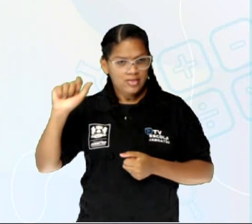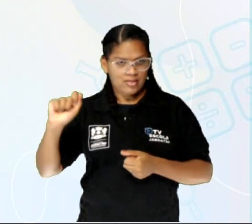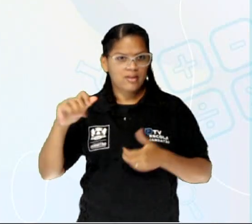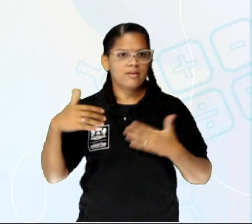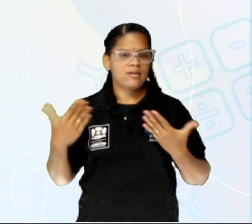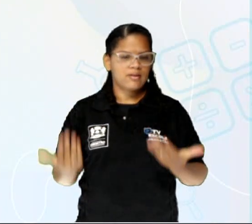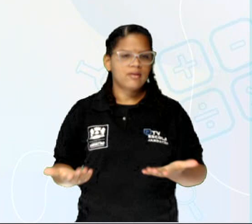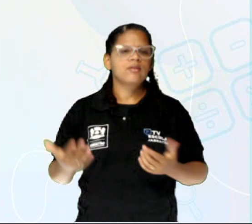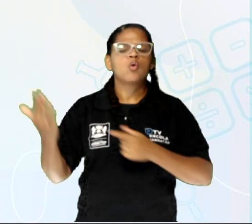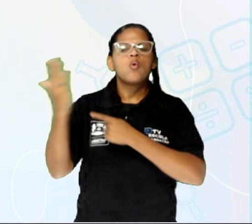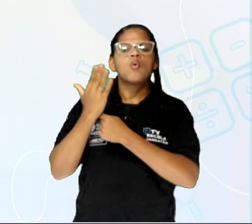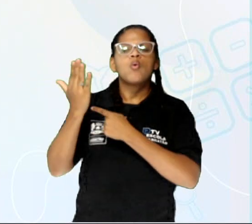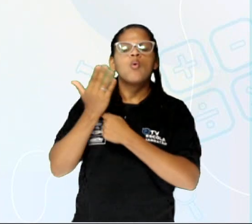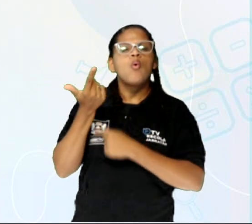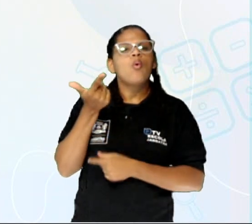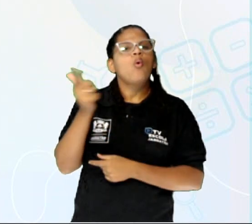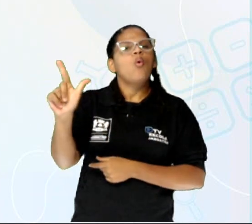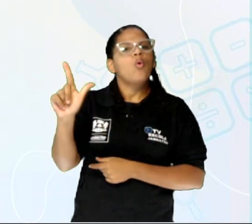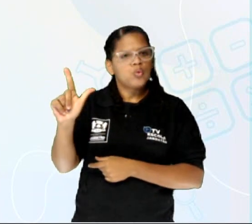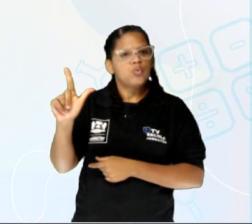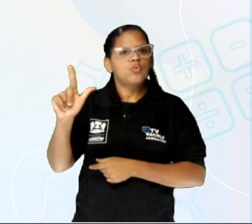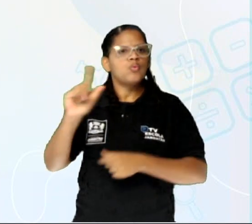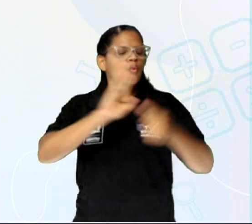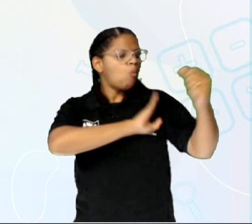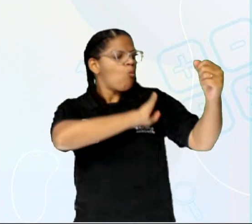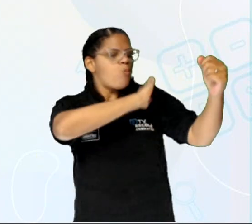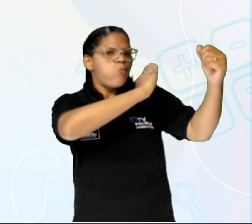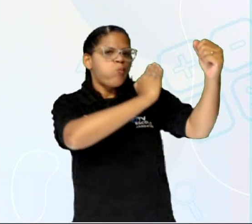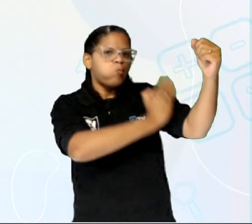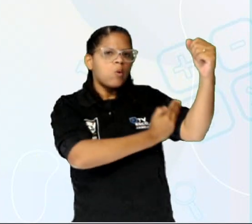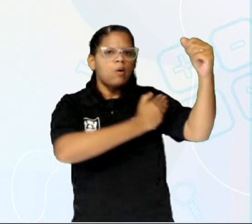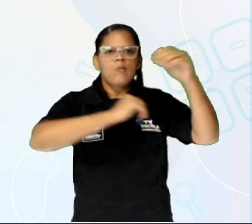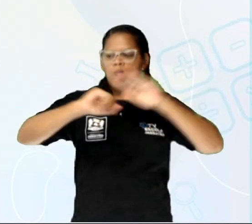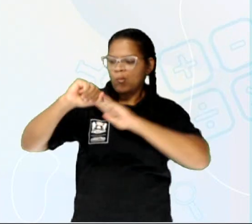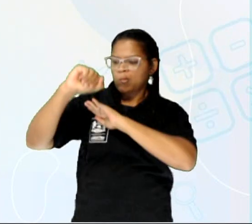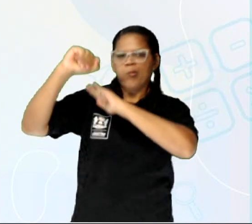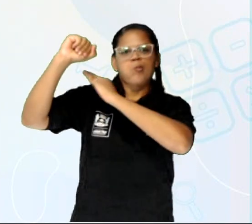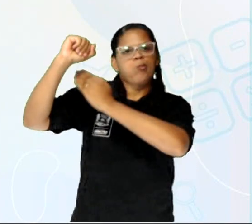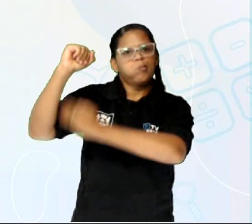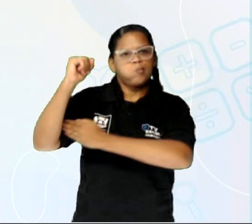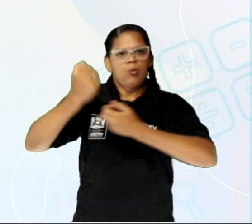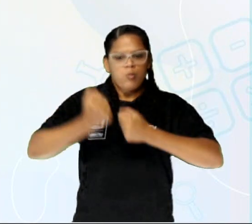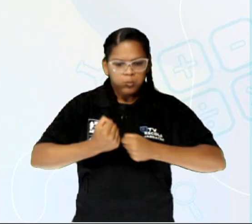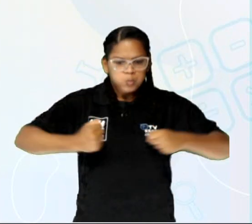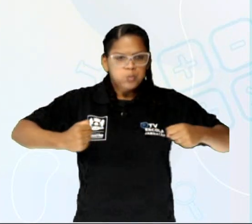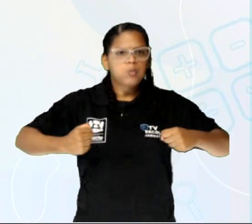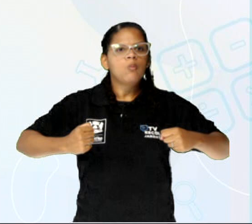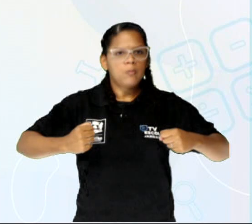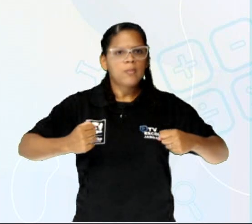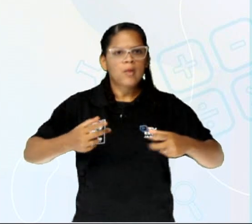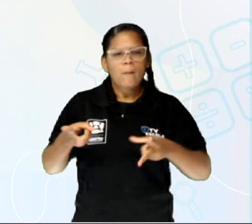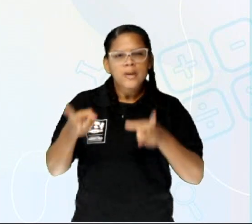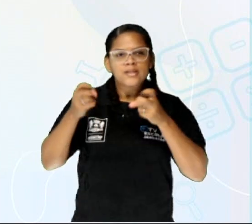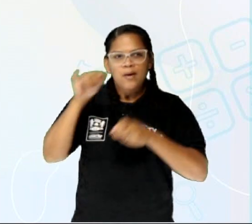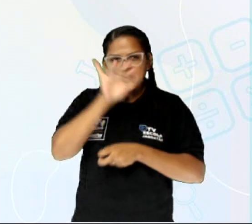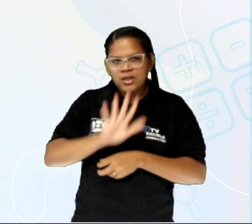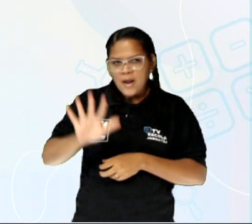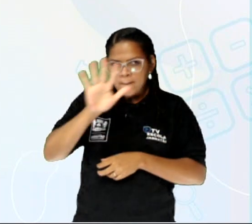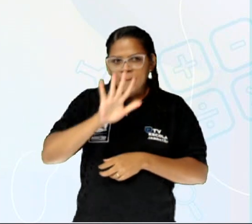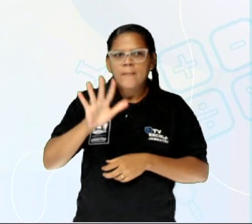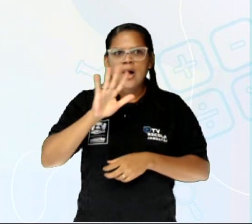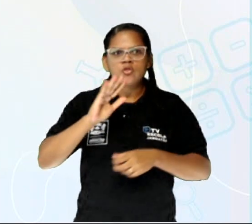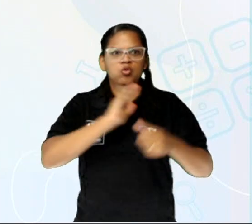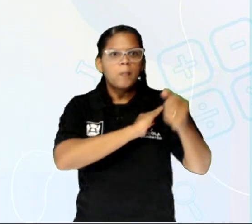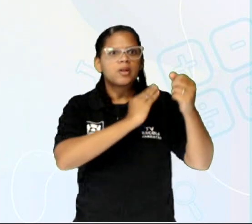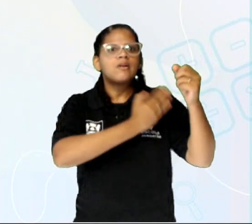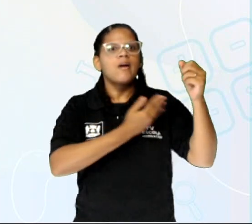gente tem, aumento da força muscular. Gostei dessa imagem que eu coloquei aí, ó. Né? Veja como ele ganha músculo. Será que é isso que